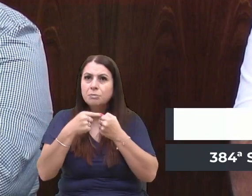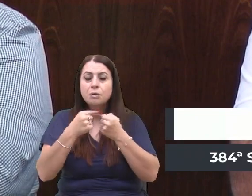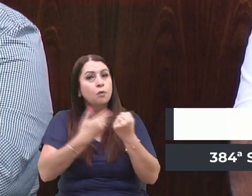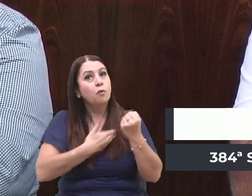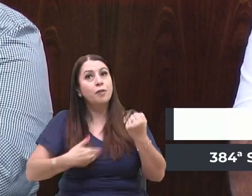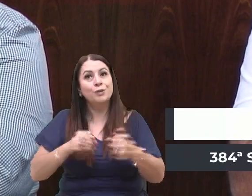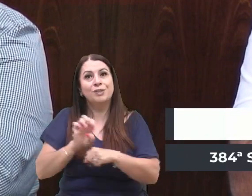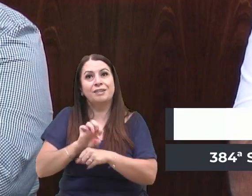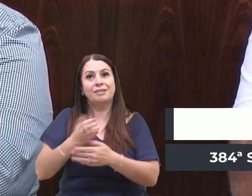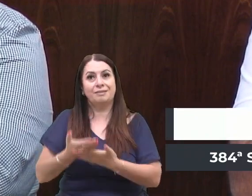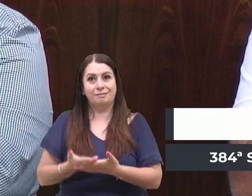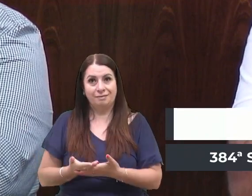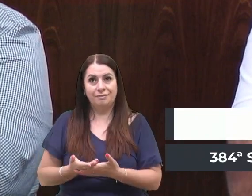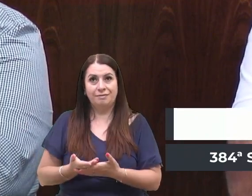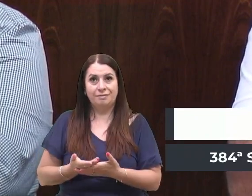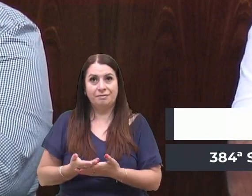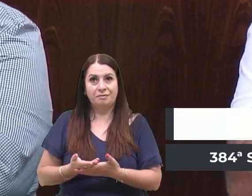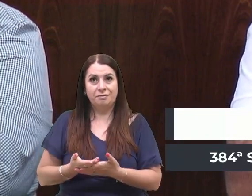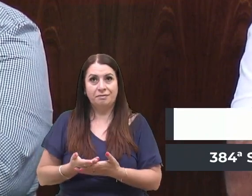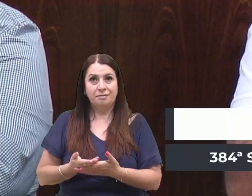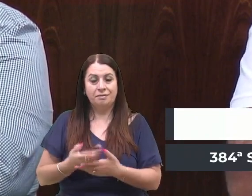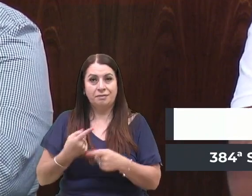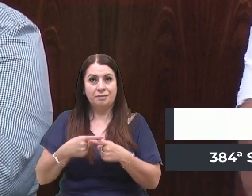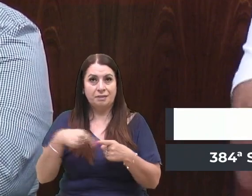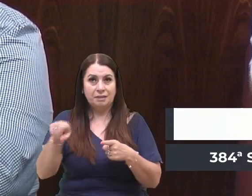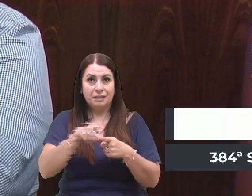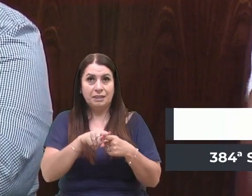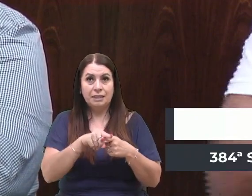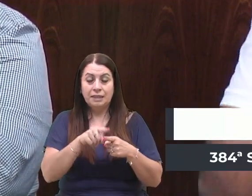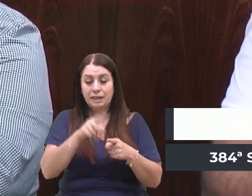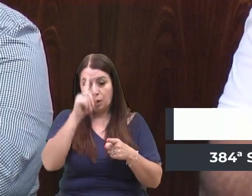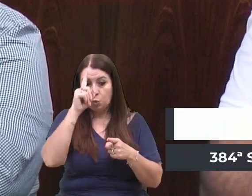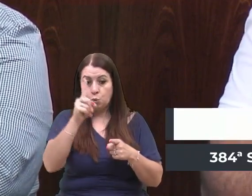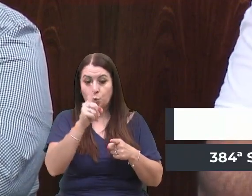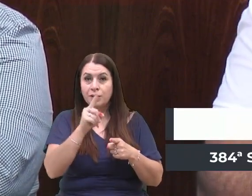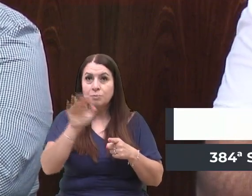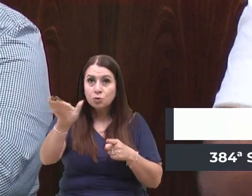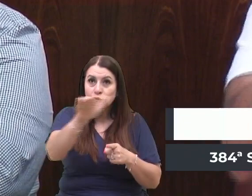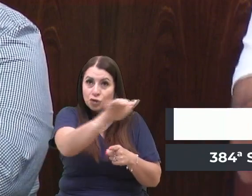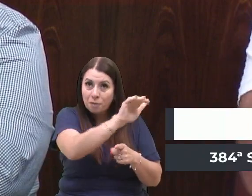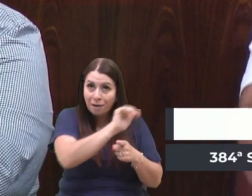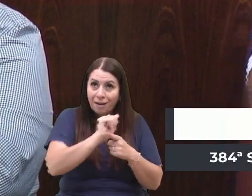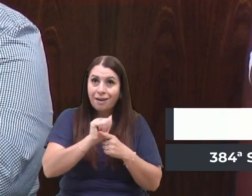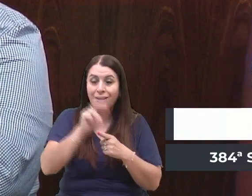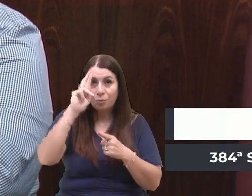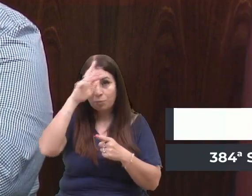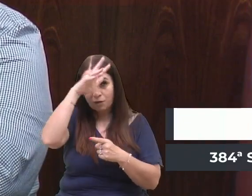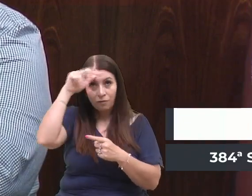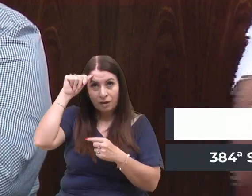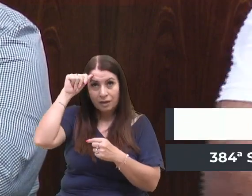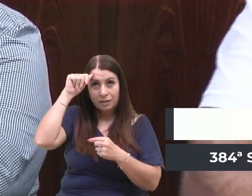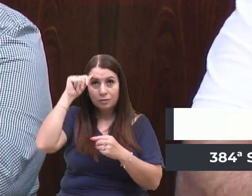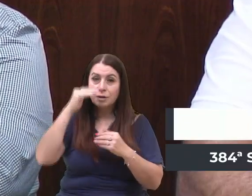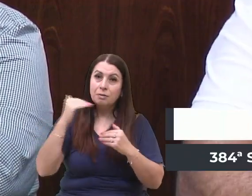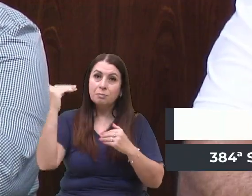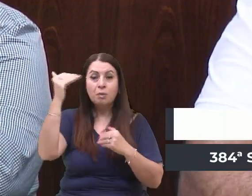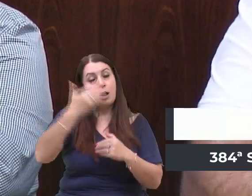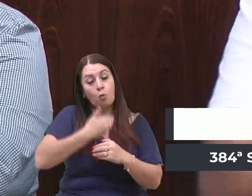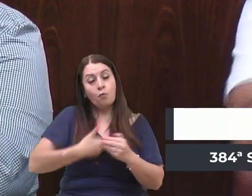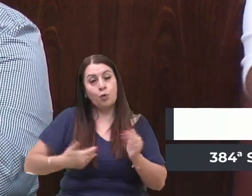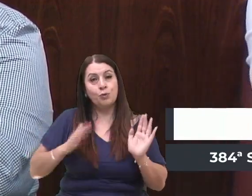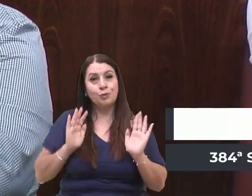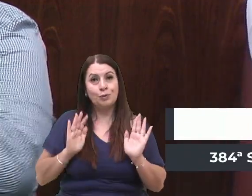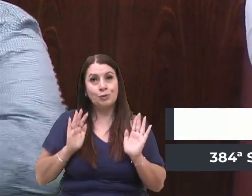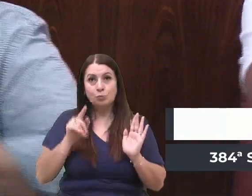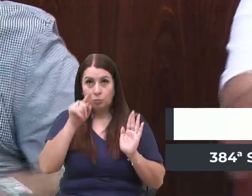estado. Um ponto de vista legal, inclusive, né? Quem tem autoridade para convocar o prefeito, acima do prefeito tem o governador. E como